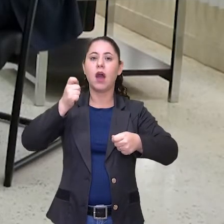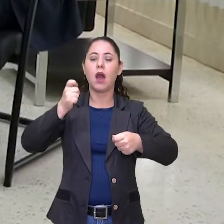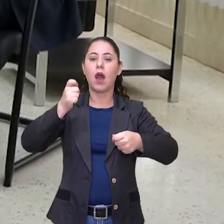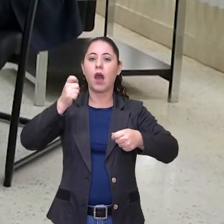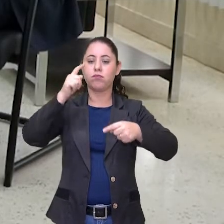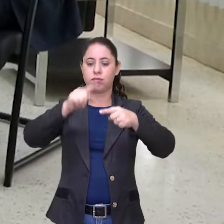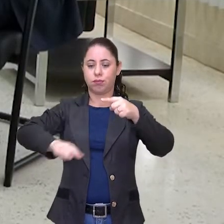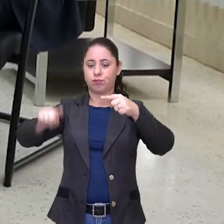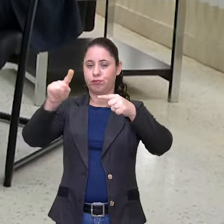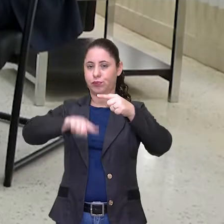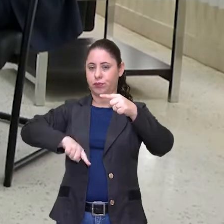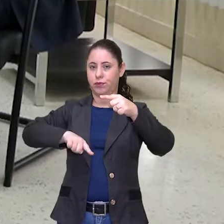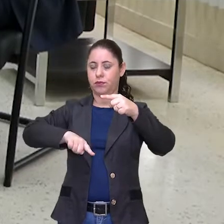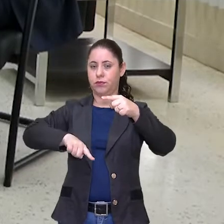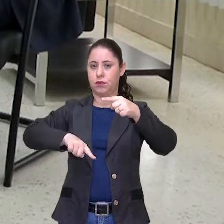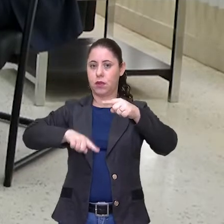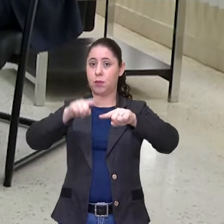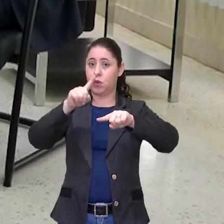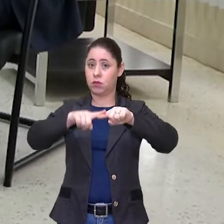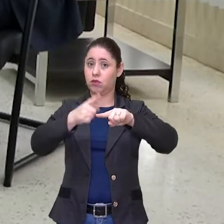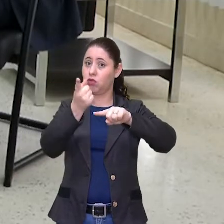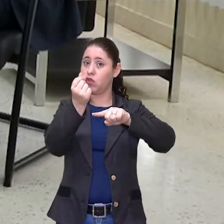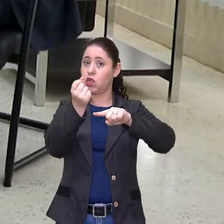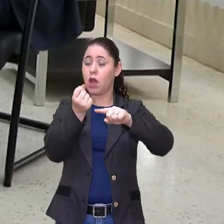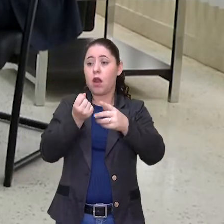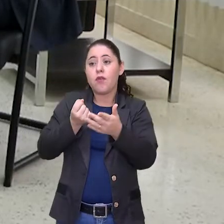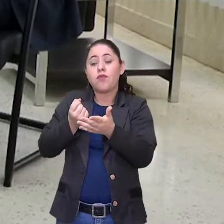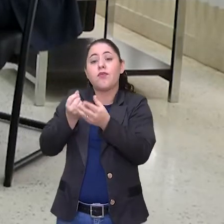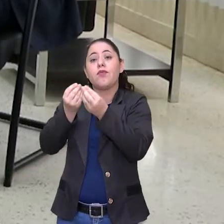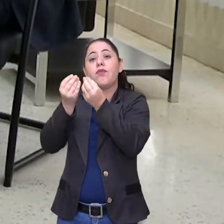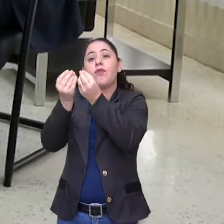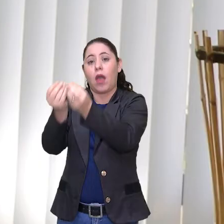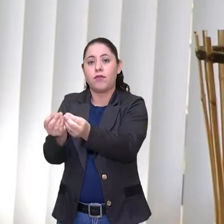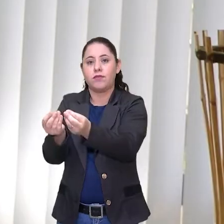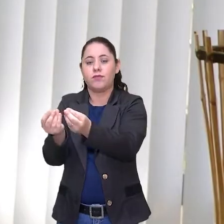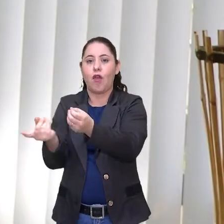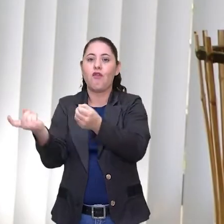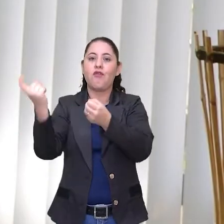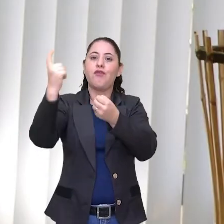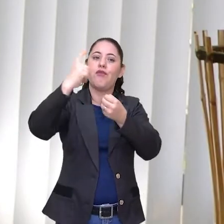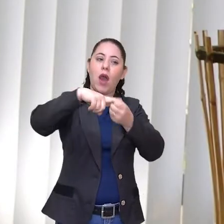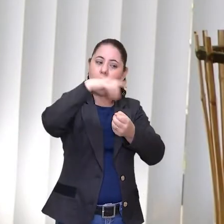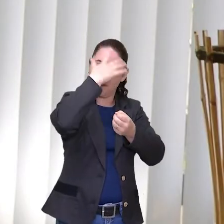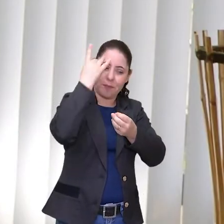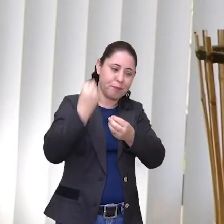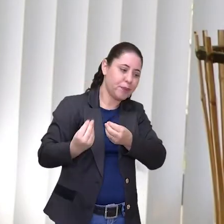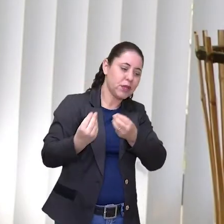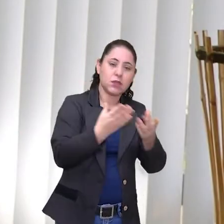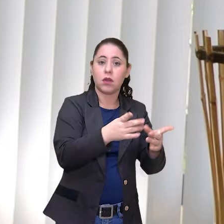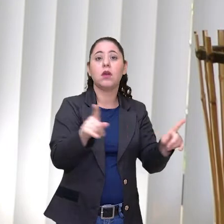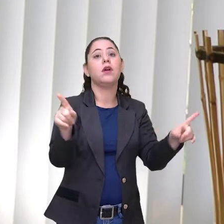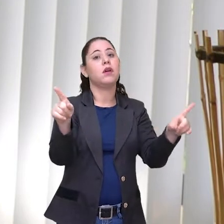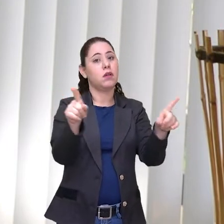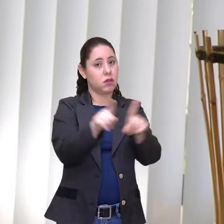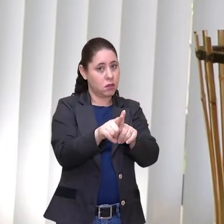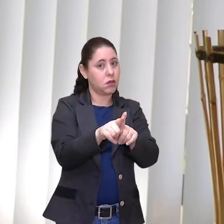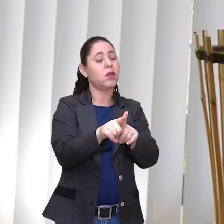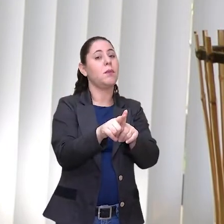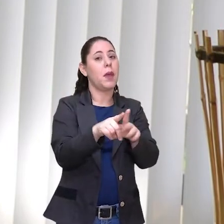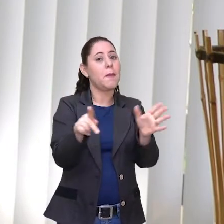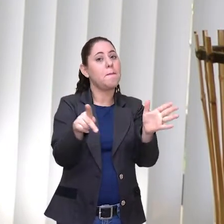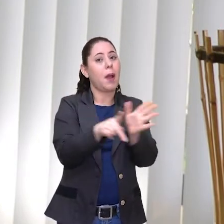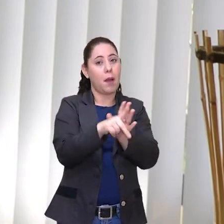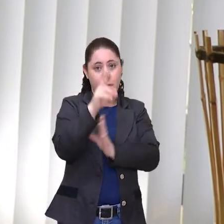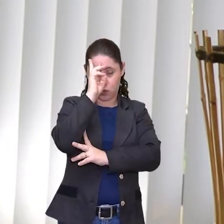ser anulado por algum motivo, o dinheiro é integralmente devolvido. Todo ele, inclusive